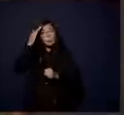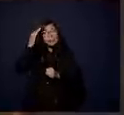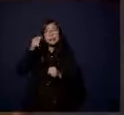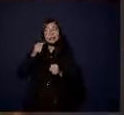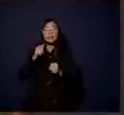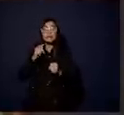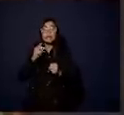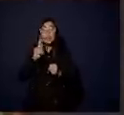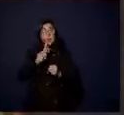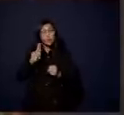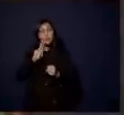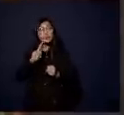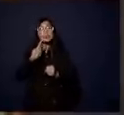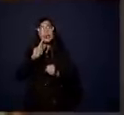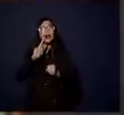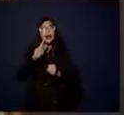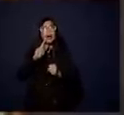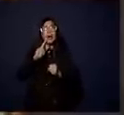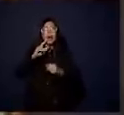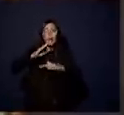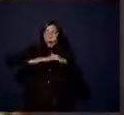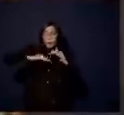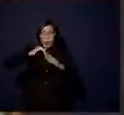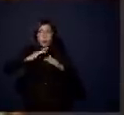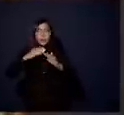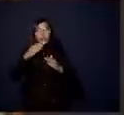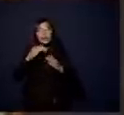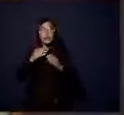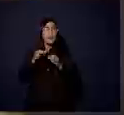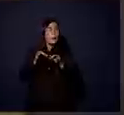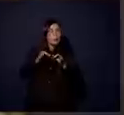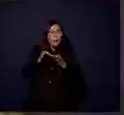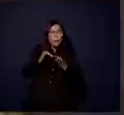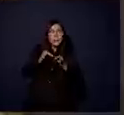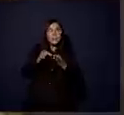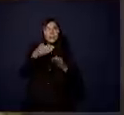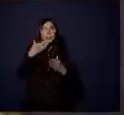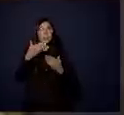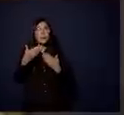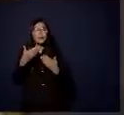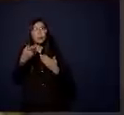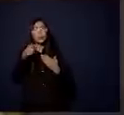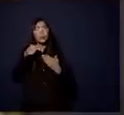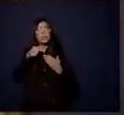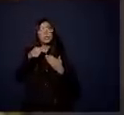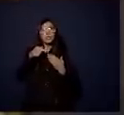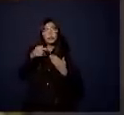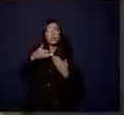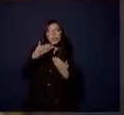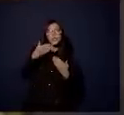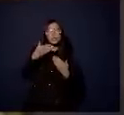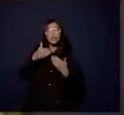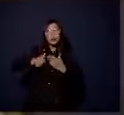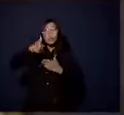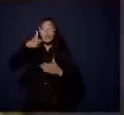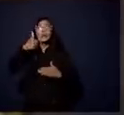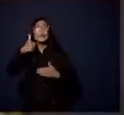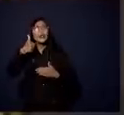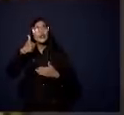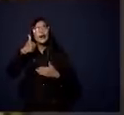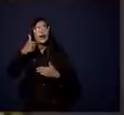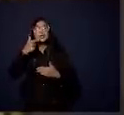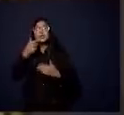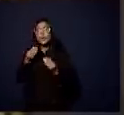usar os instrumentos que já existem hoje e pensar num planejamento numa possível melhorias desses instrumento